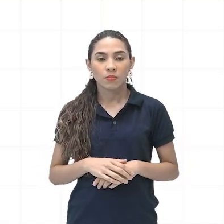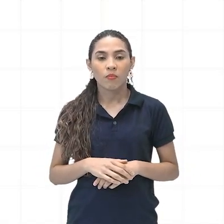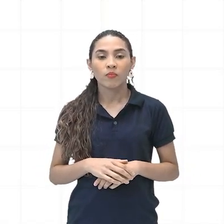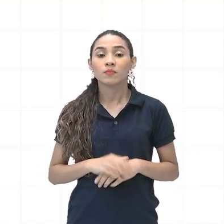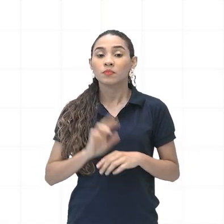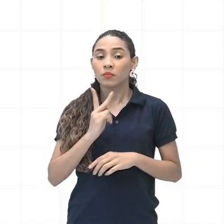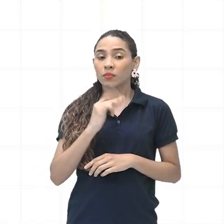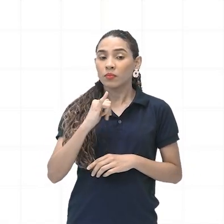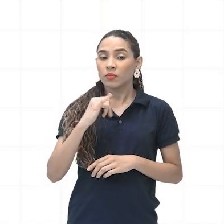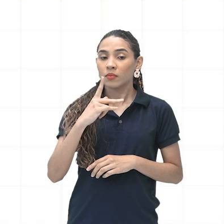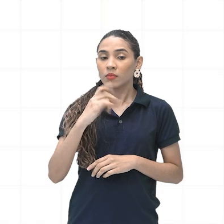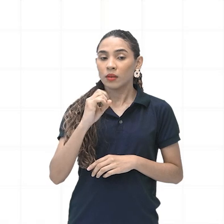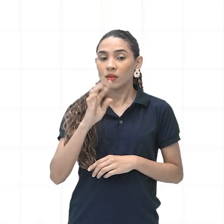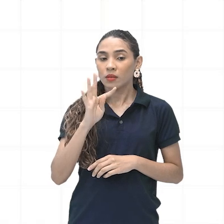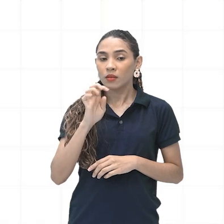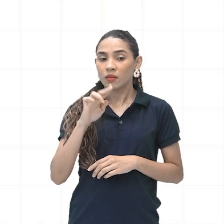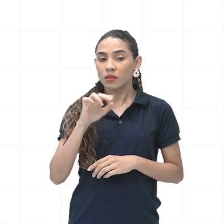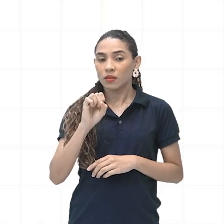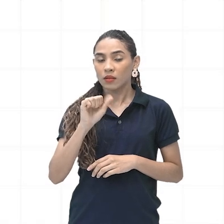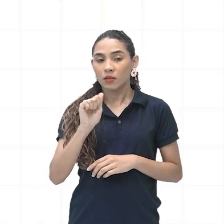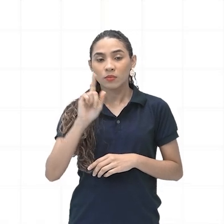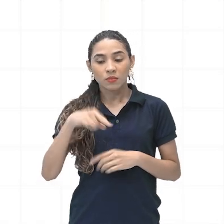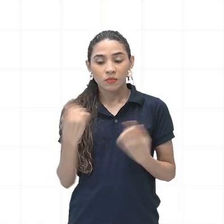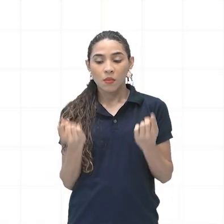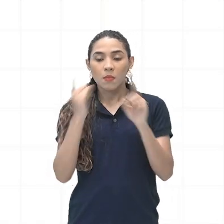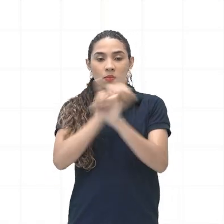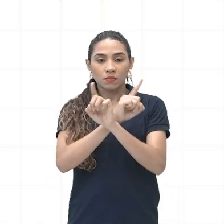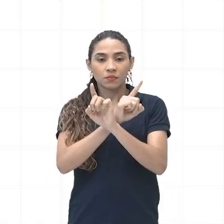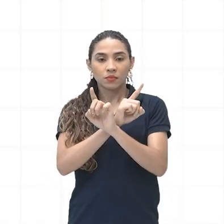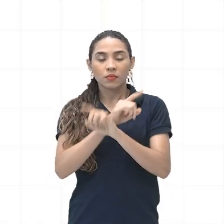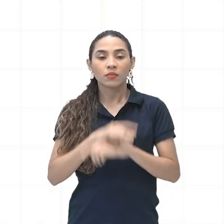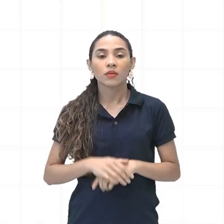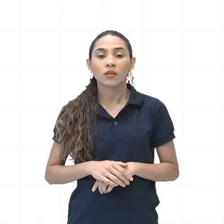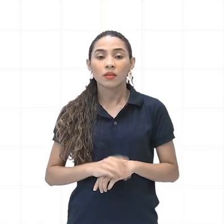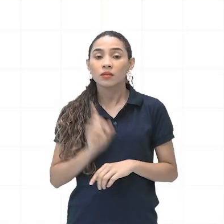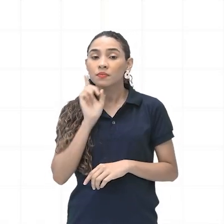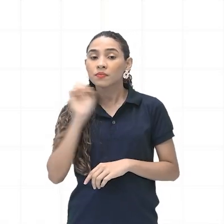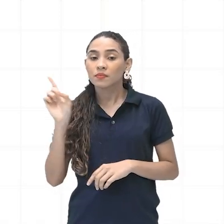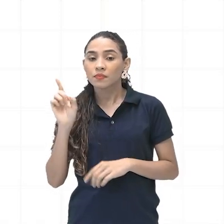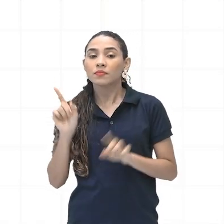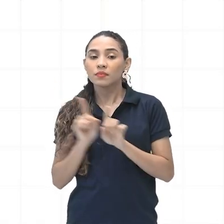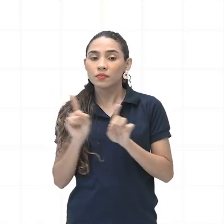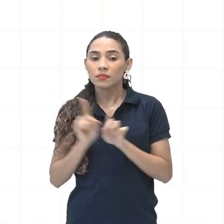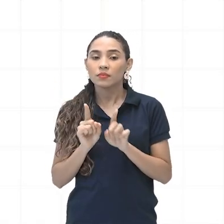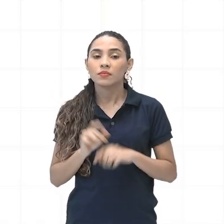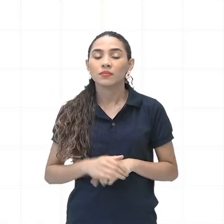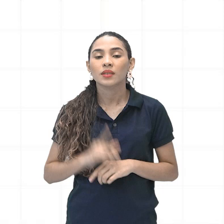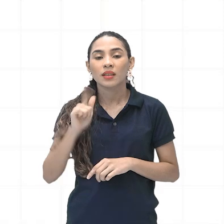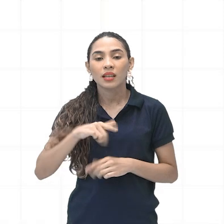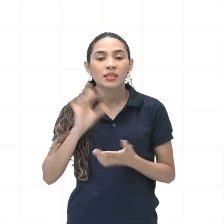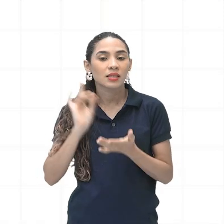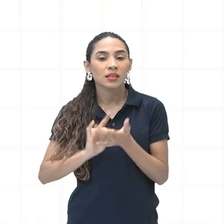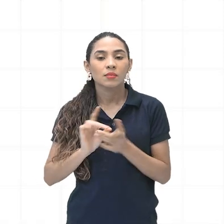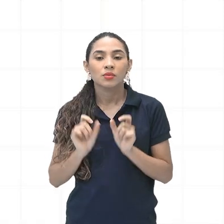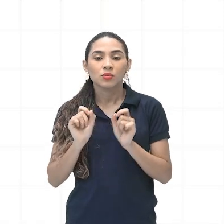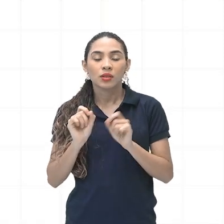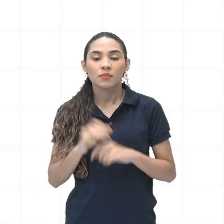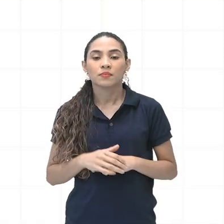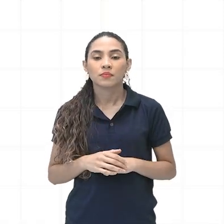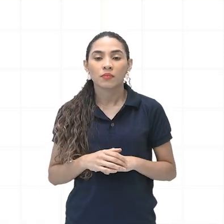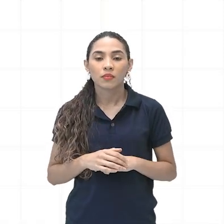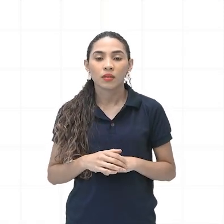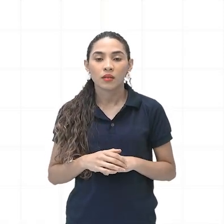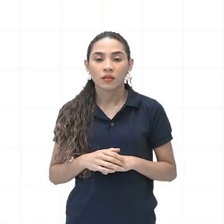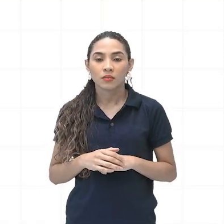a hipotenusa, ela é oposta ao vértice A. E aqui a hipotenusa, ela é exatamente